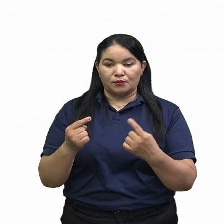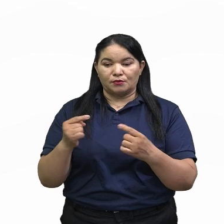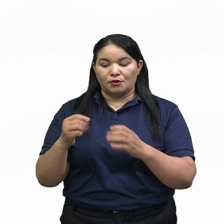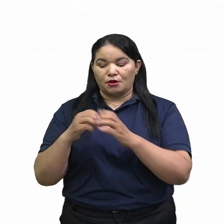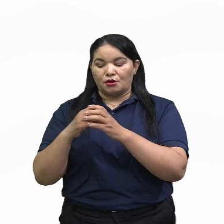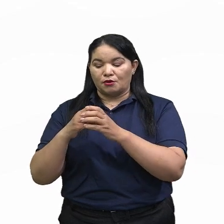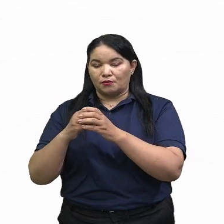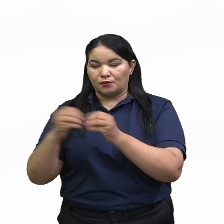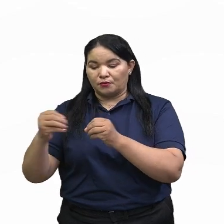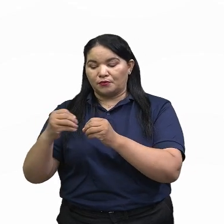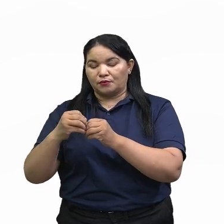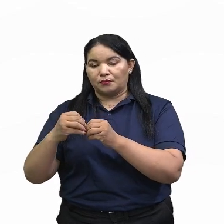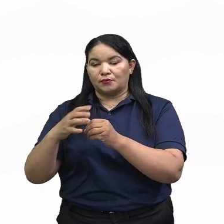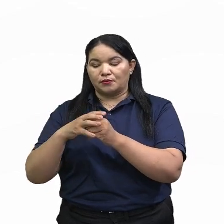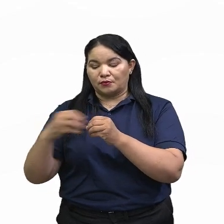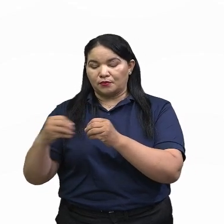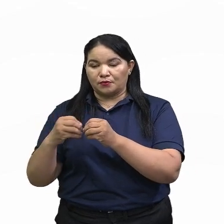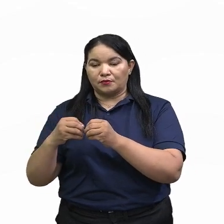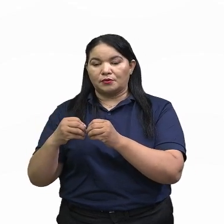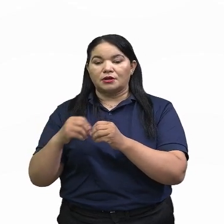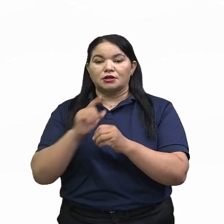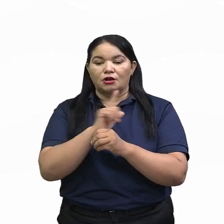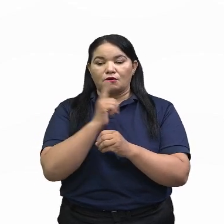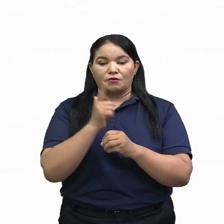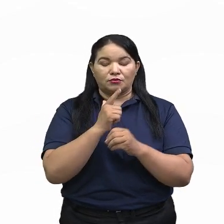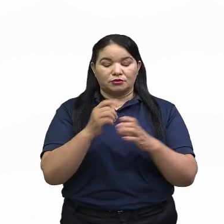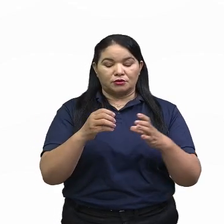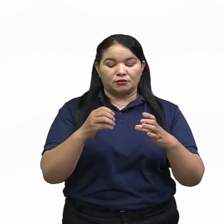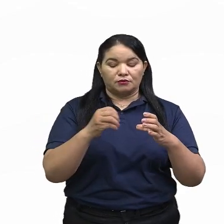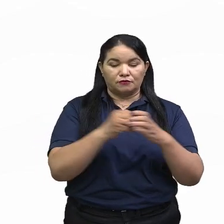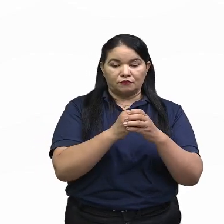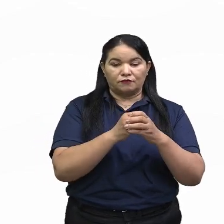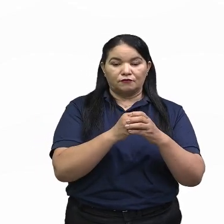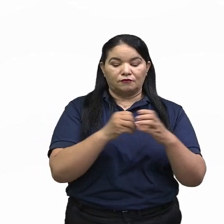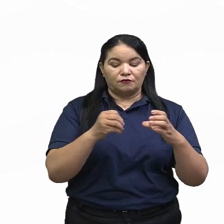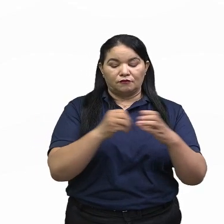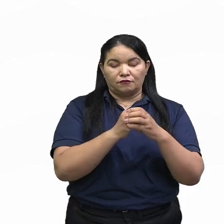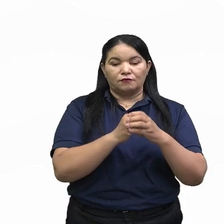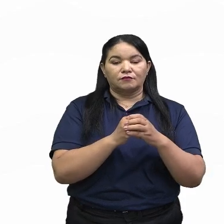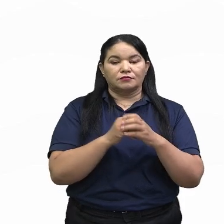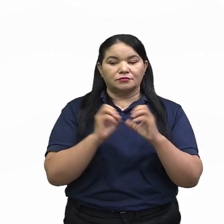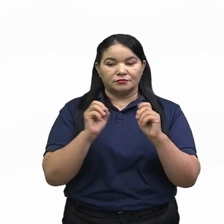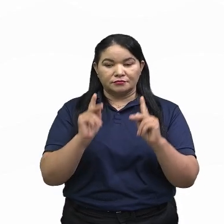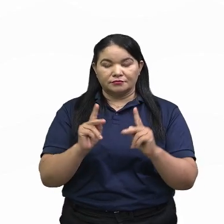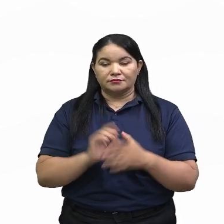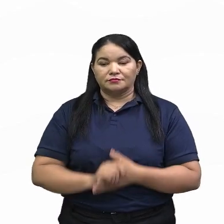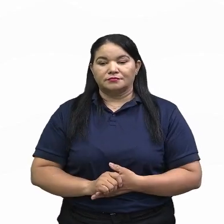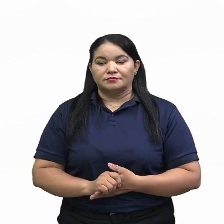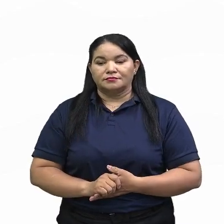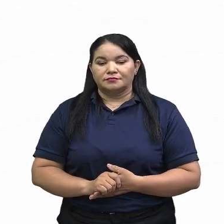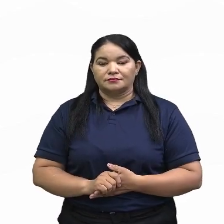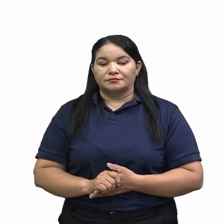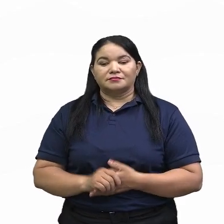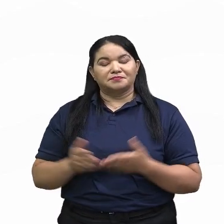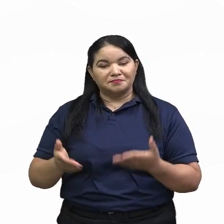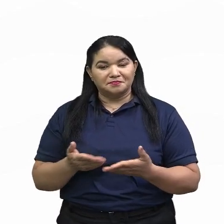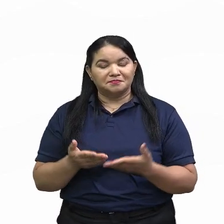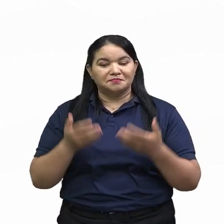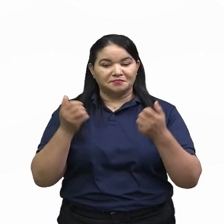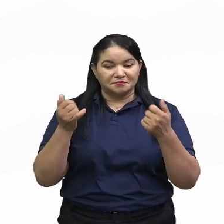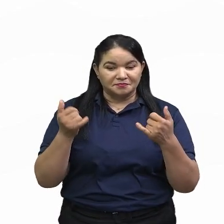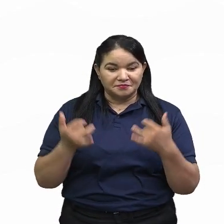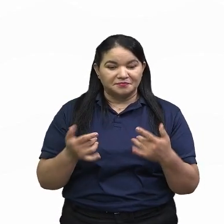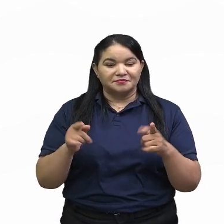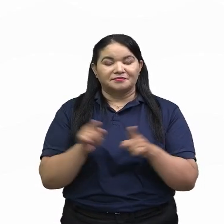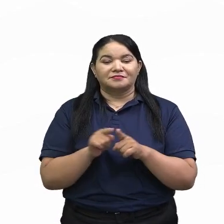a fusão nuclear e a fissão nuclear. Muito bem, pessoal. Olha só, nós tivemos aí a nossa